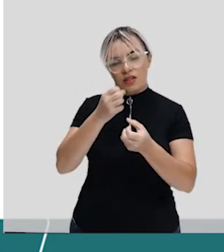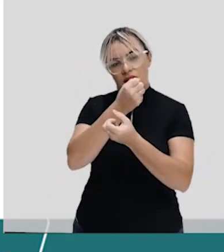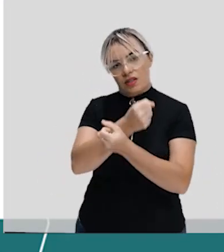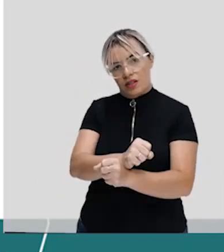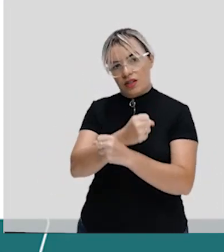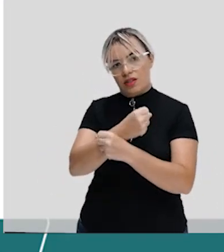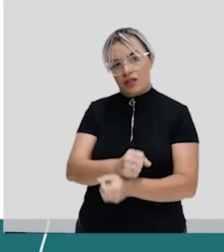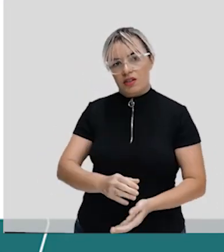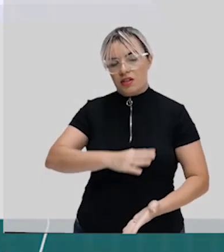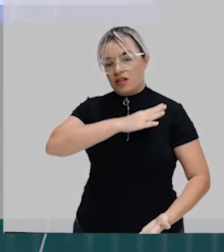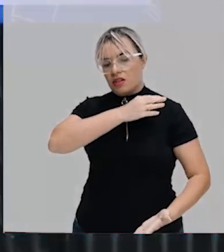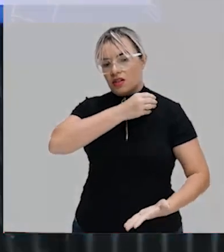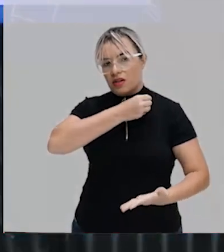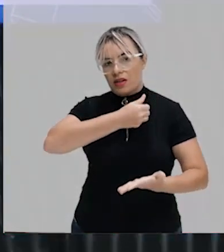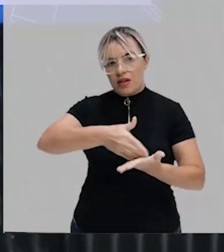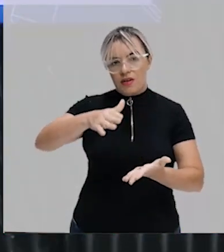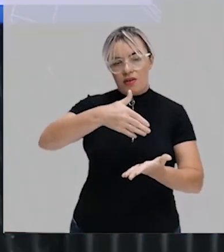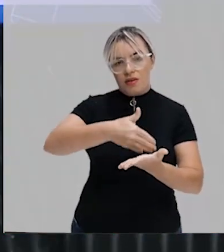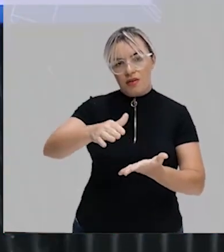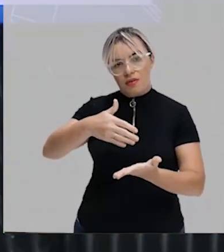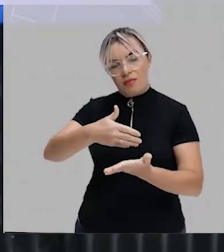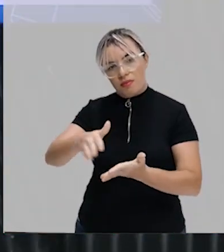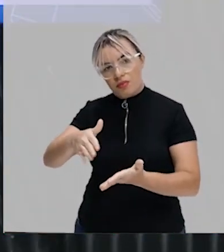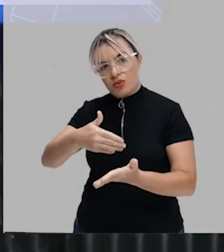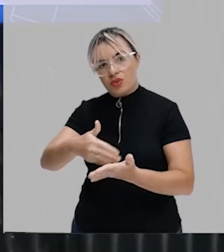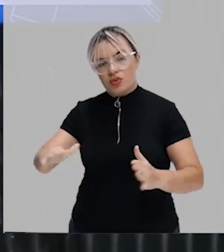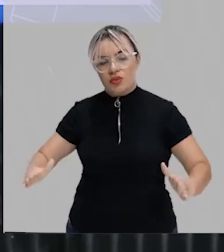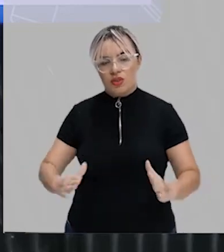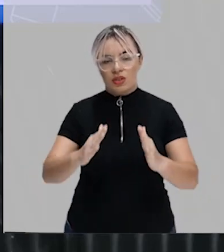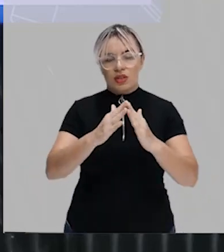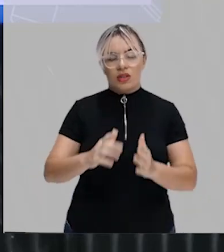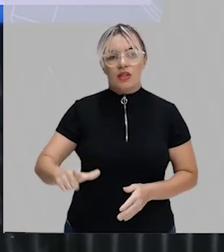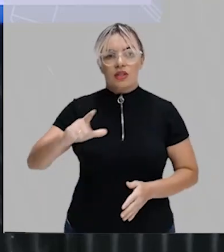suas propriedades. Então, aqui nós temos